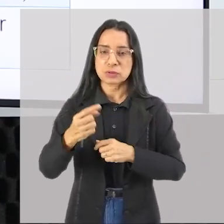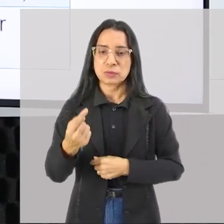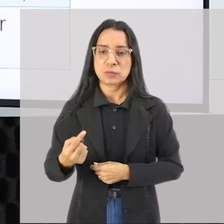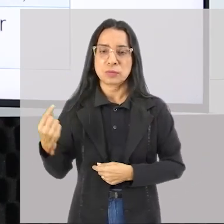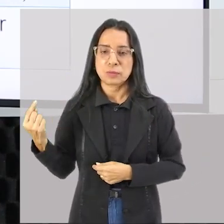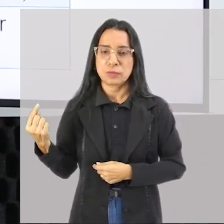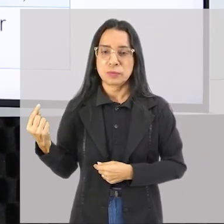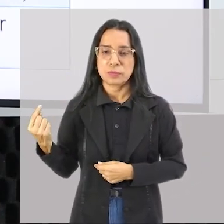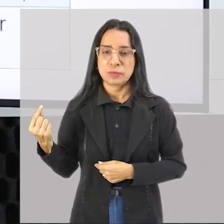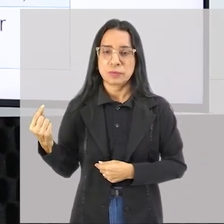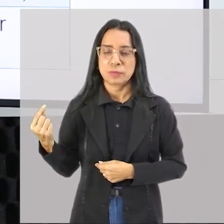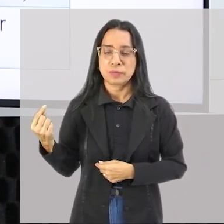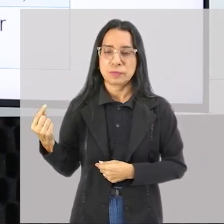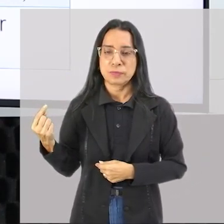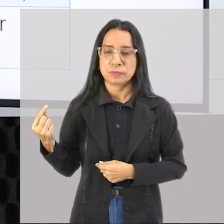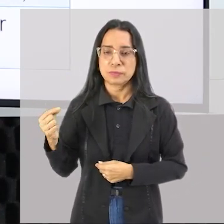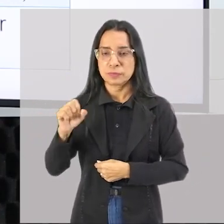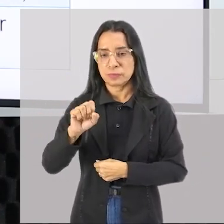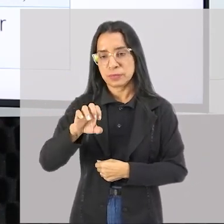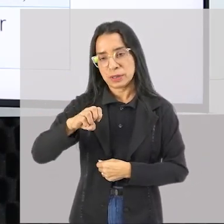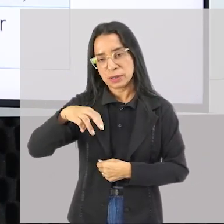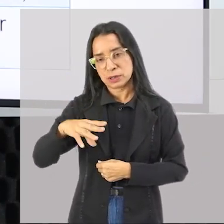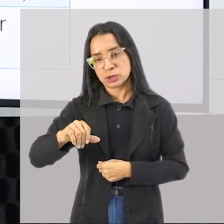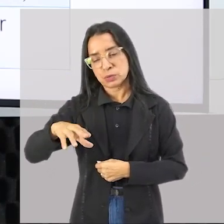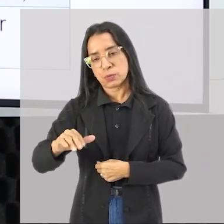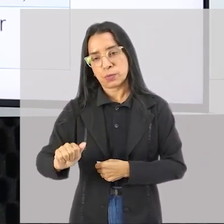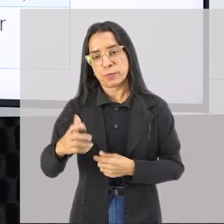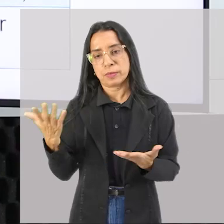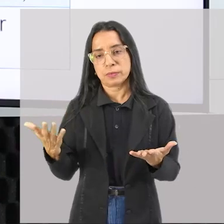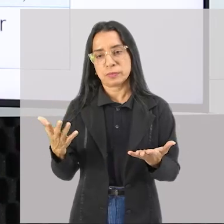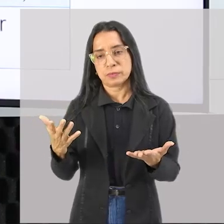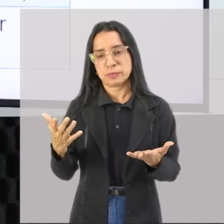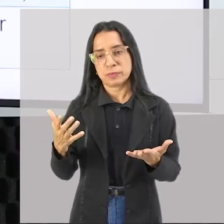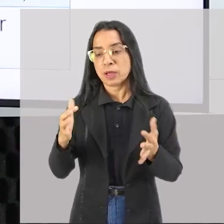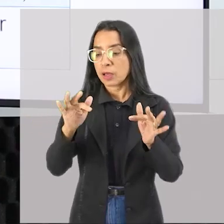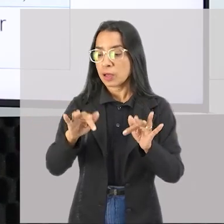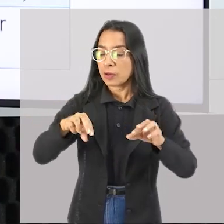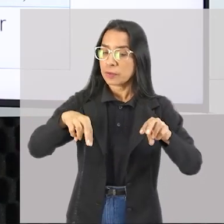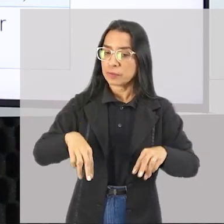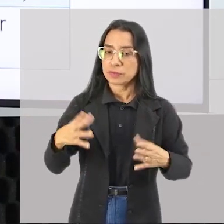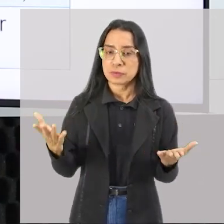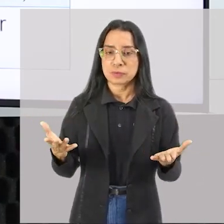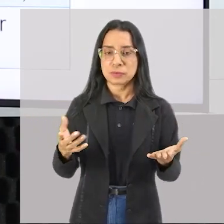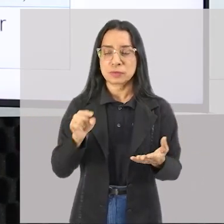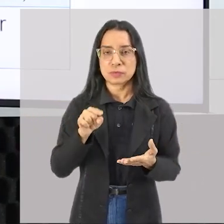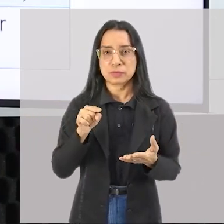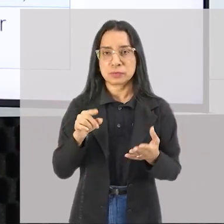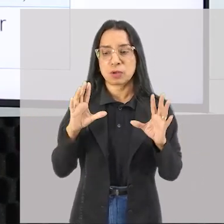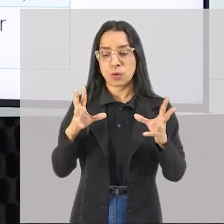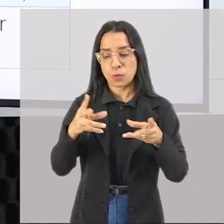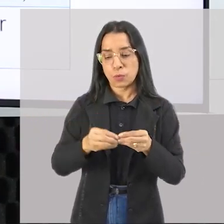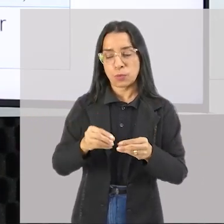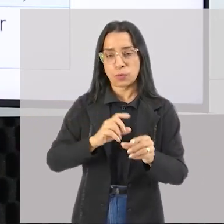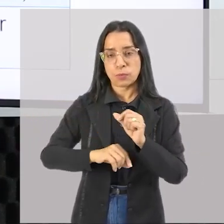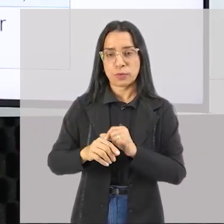posso ter in summary, que é em suma, finally, finalmente, para você